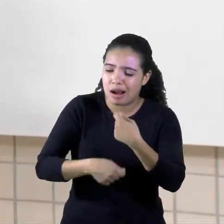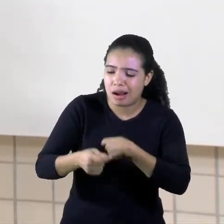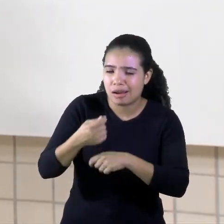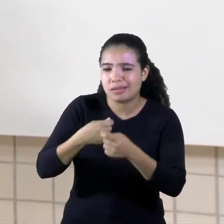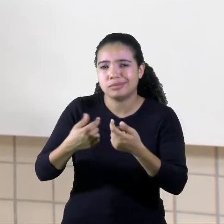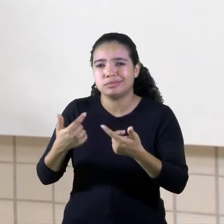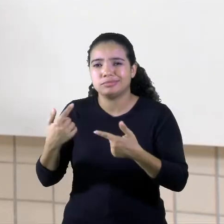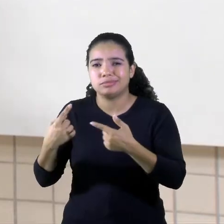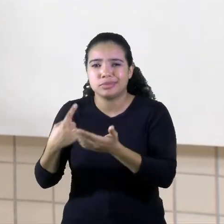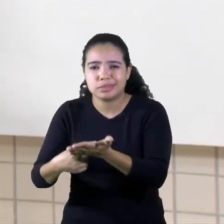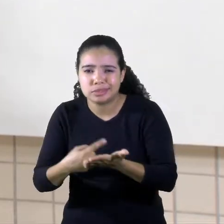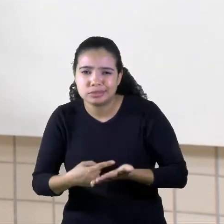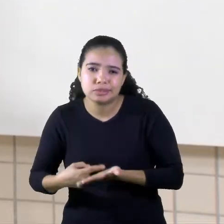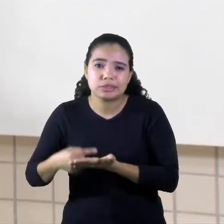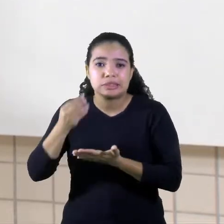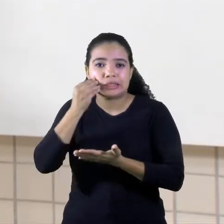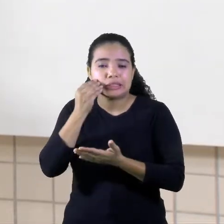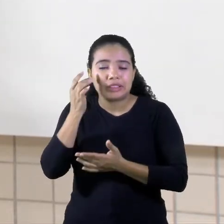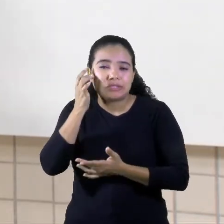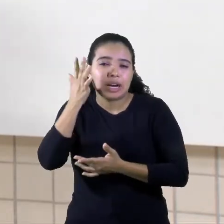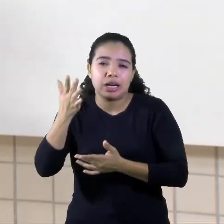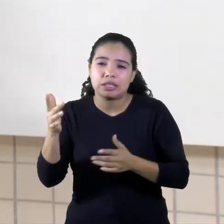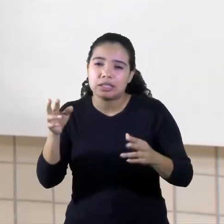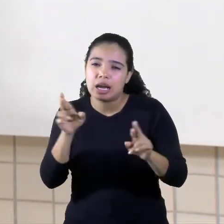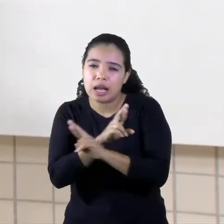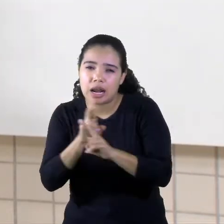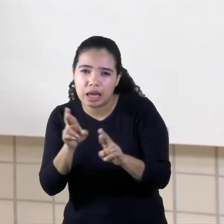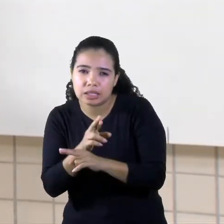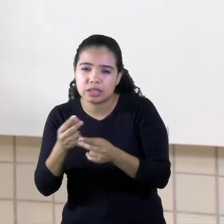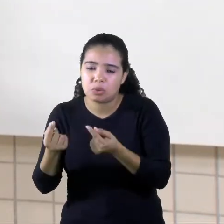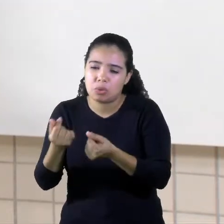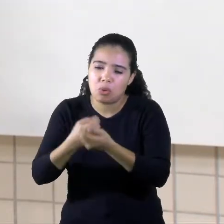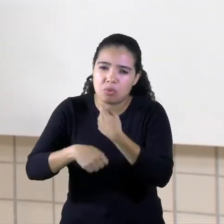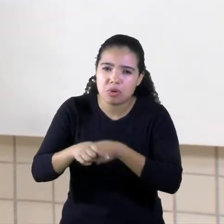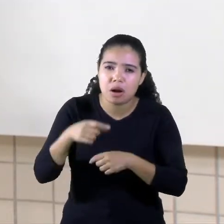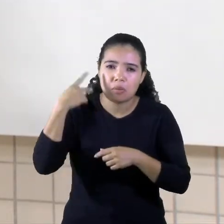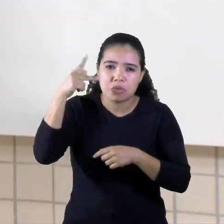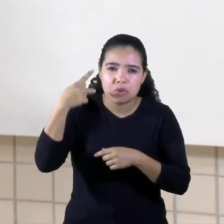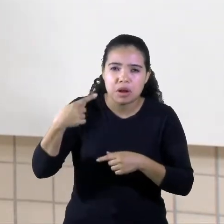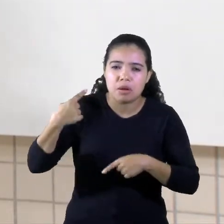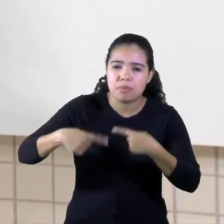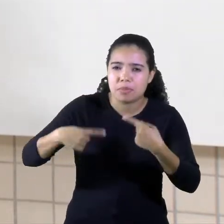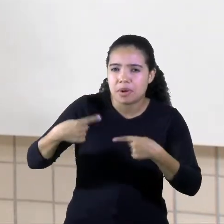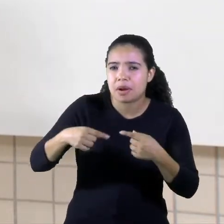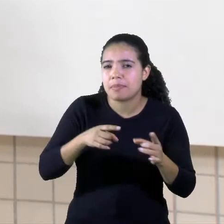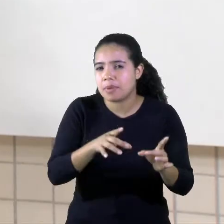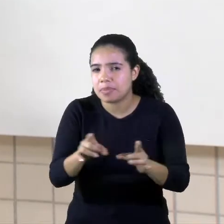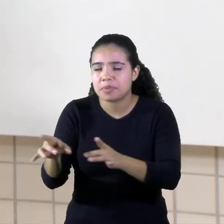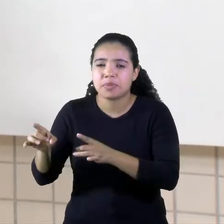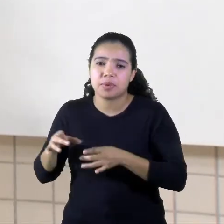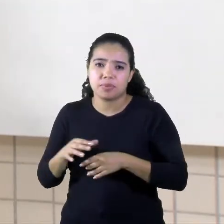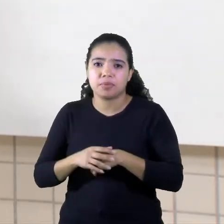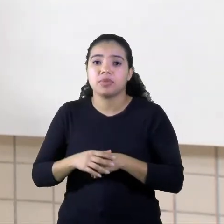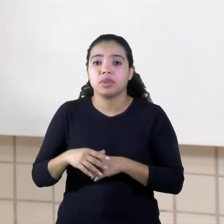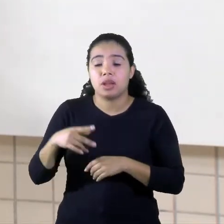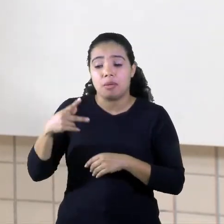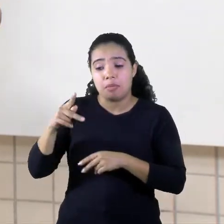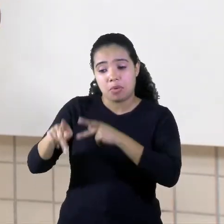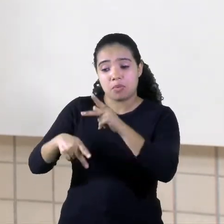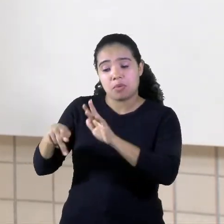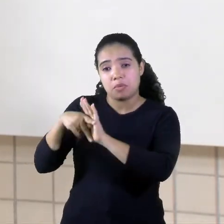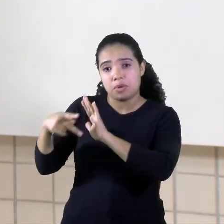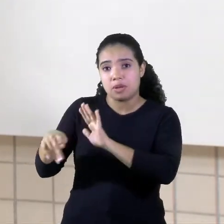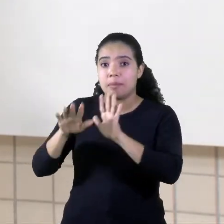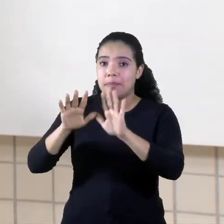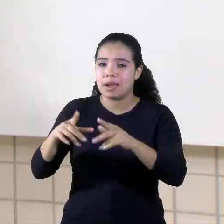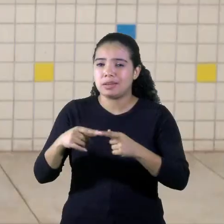dentro do continente e assim facilitar sua relação comercial, política, militar para o seu povo. Mas o